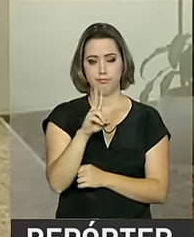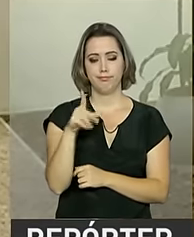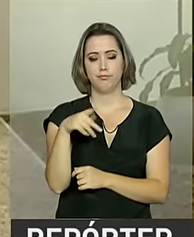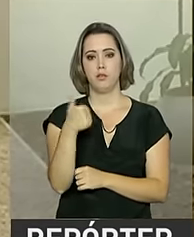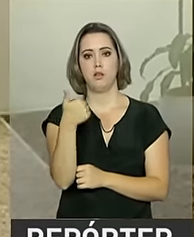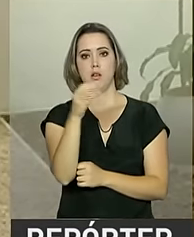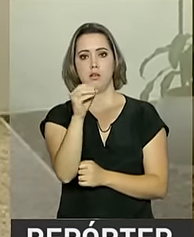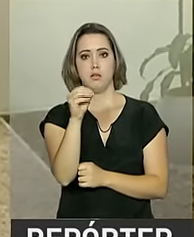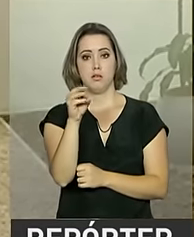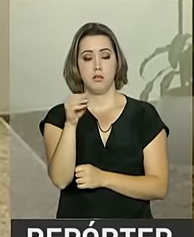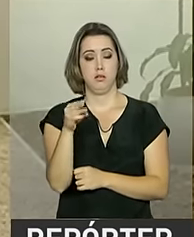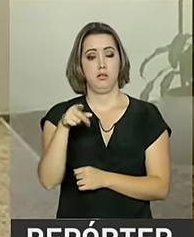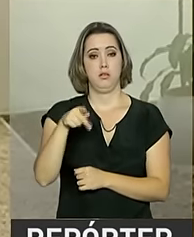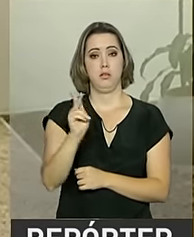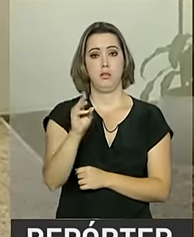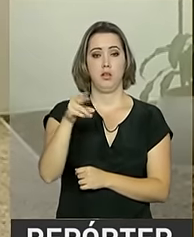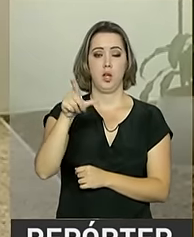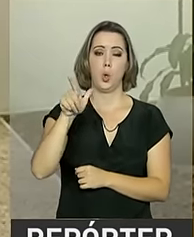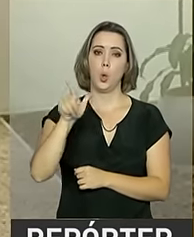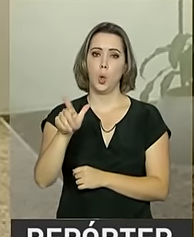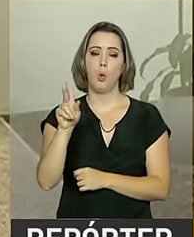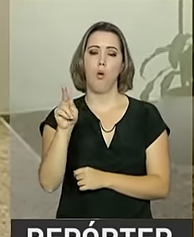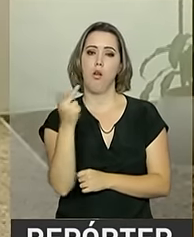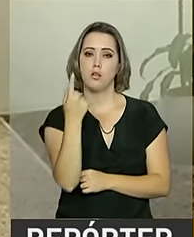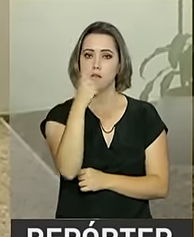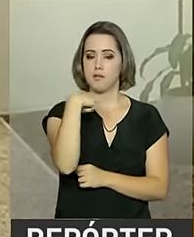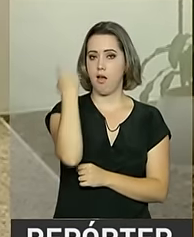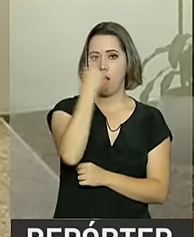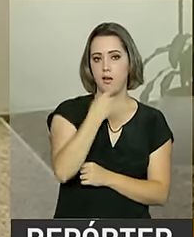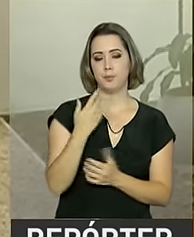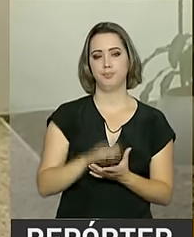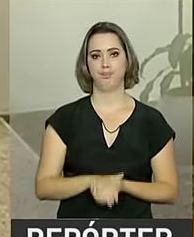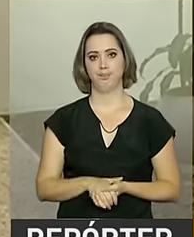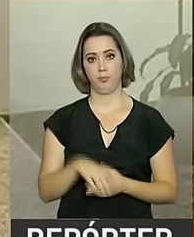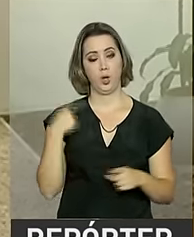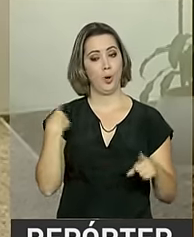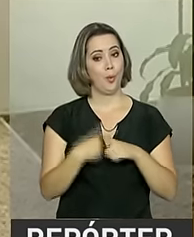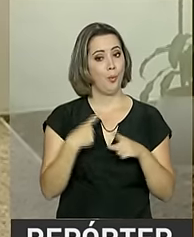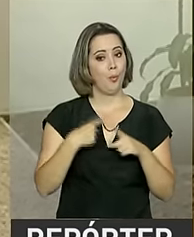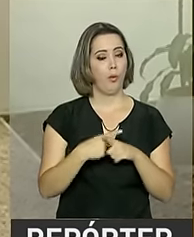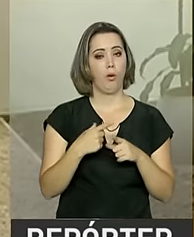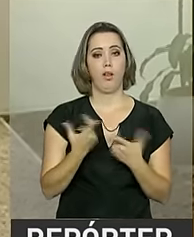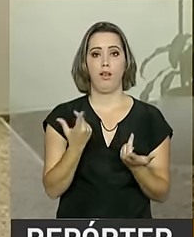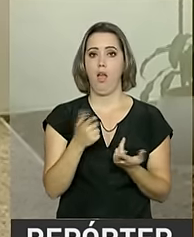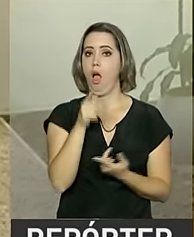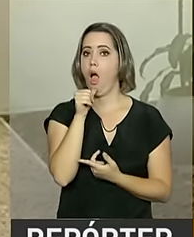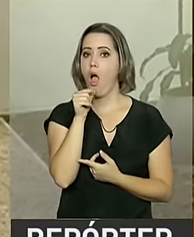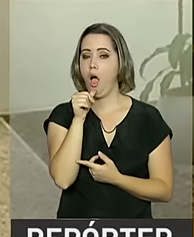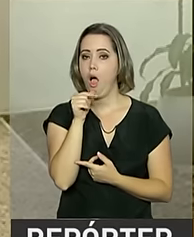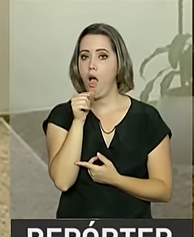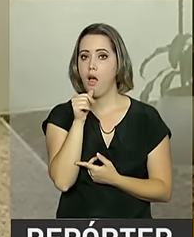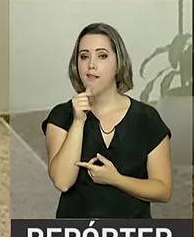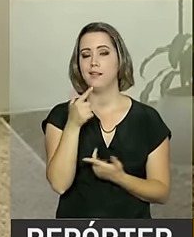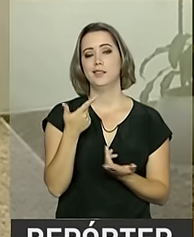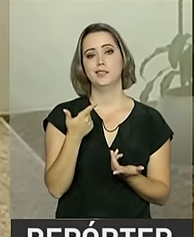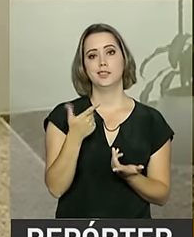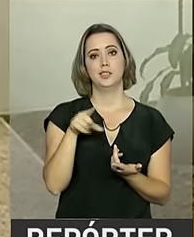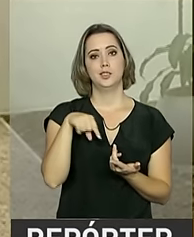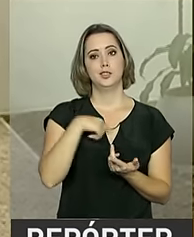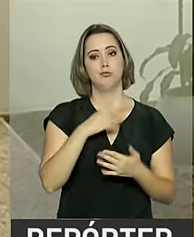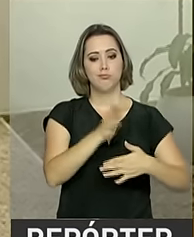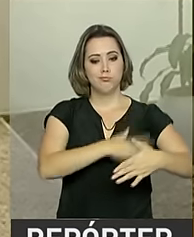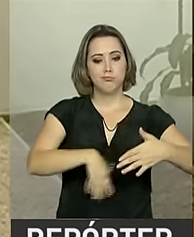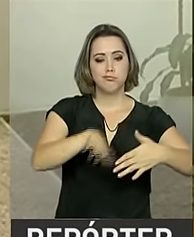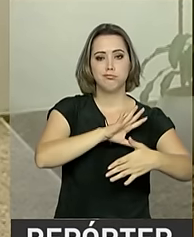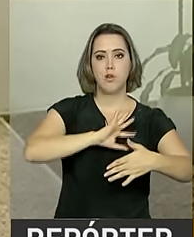sumido a bandeira amarela será aplicada Agora em março porque a quantidade de água armazenada nos reservatórios das usinas hidroelétricas